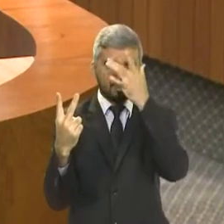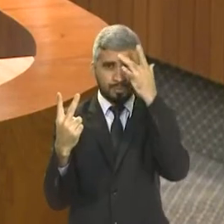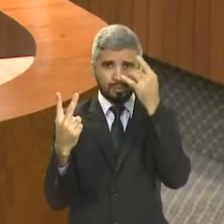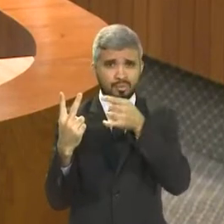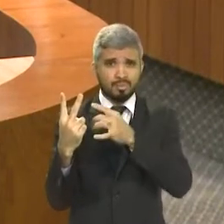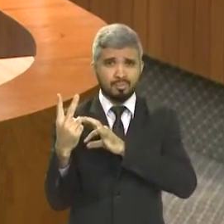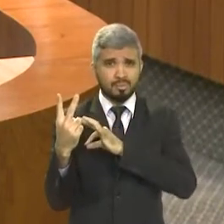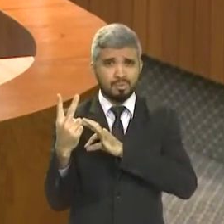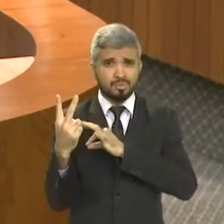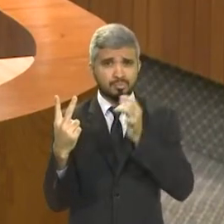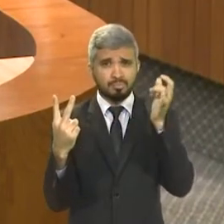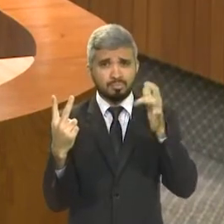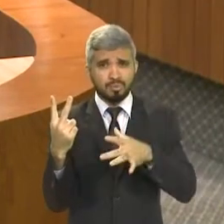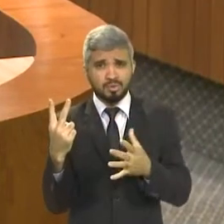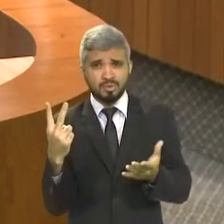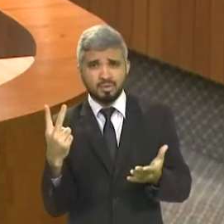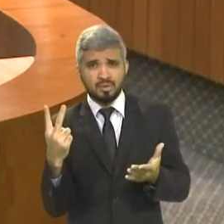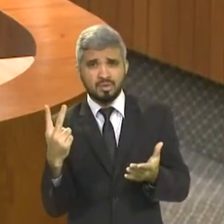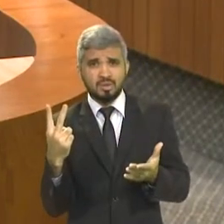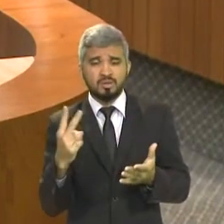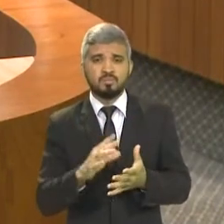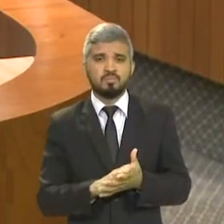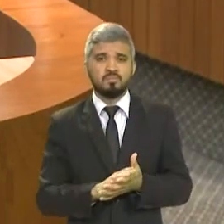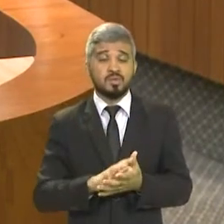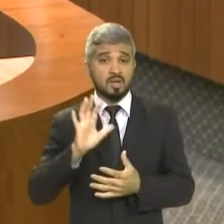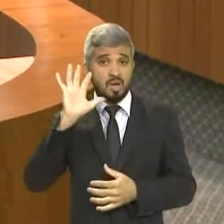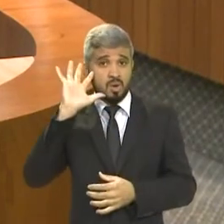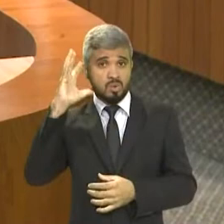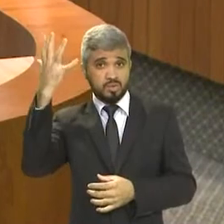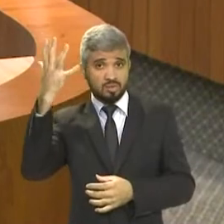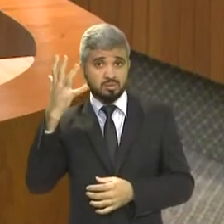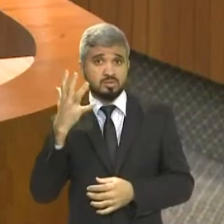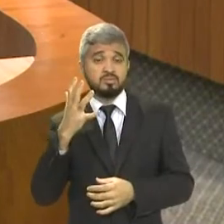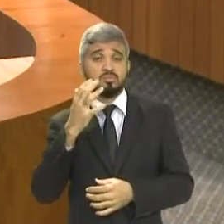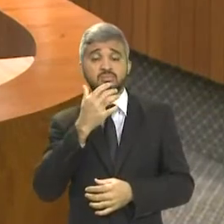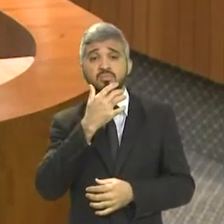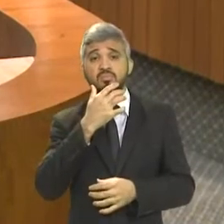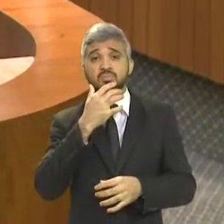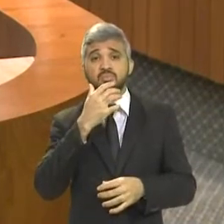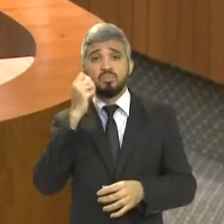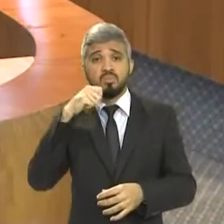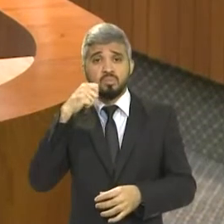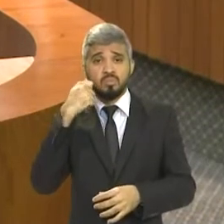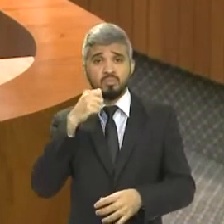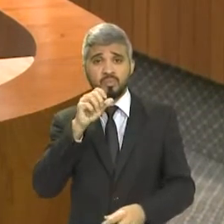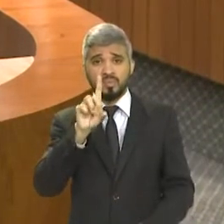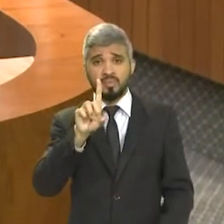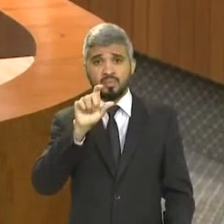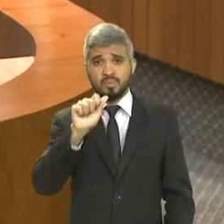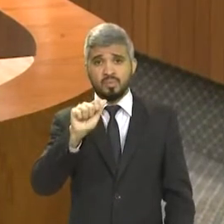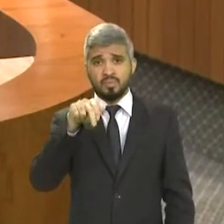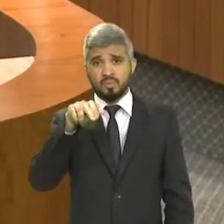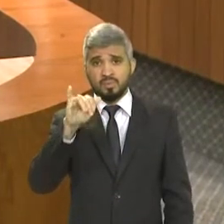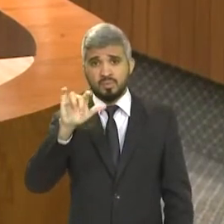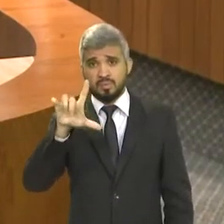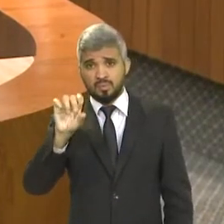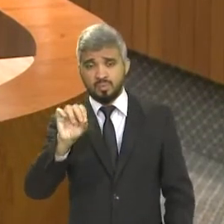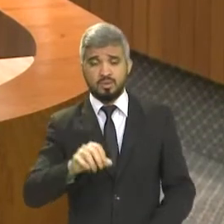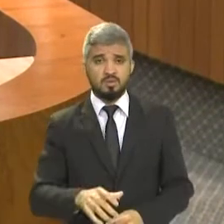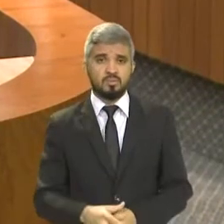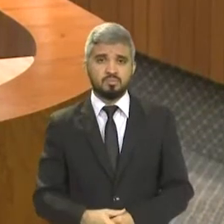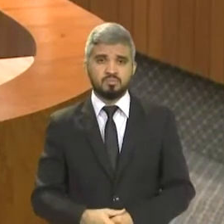que aconteceu com meu amigo doutor Danilo, onde estava lá um